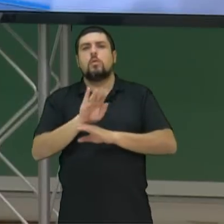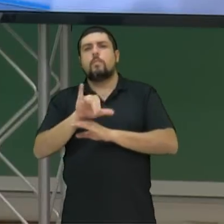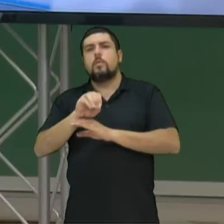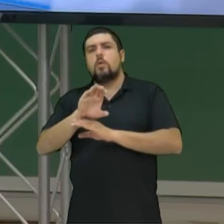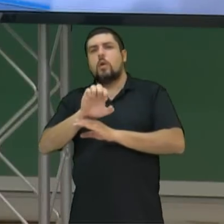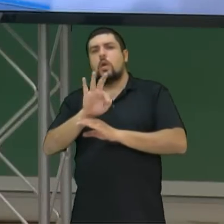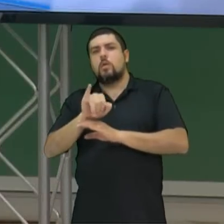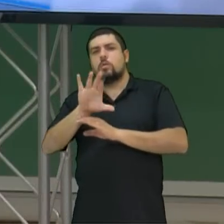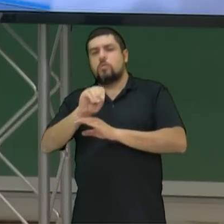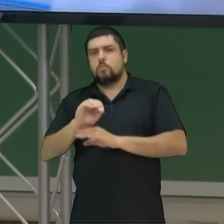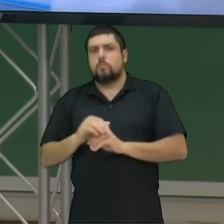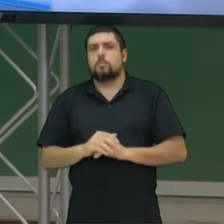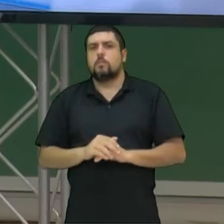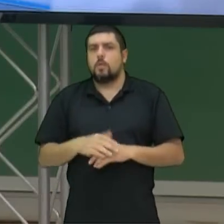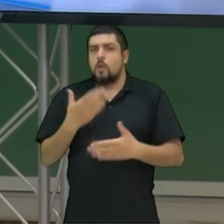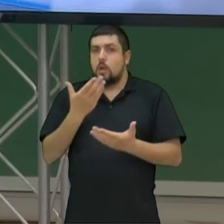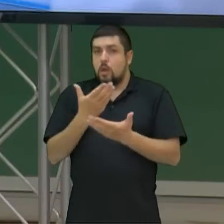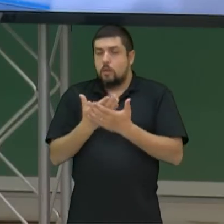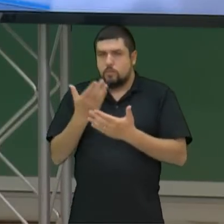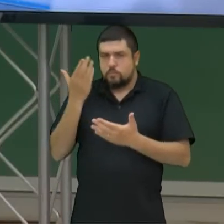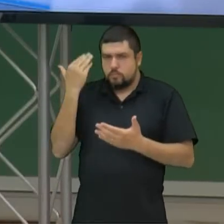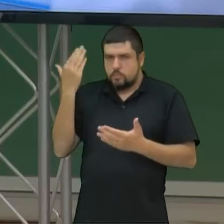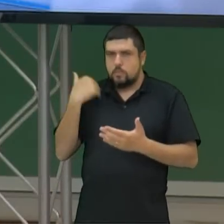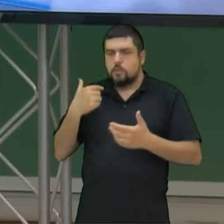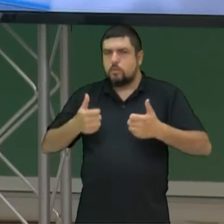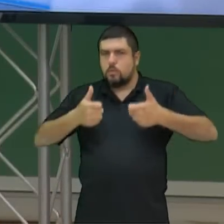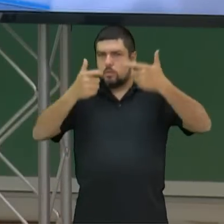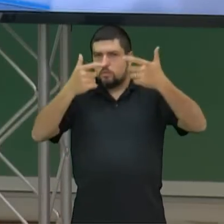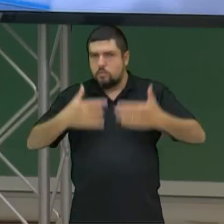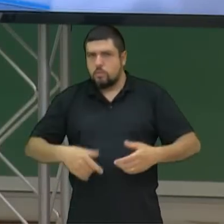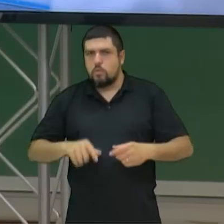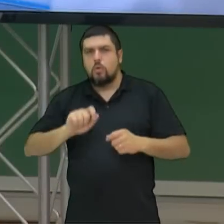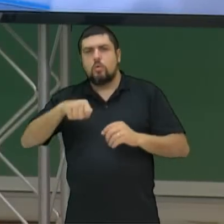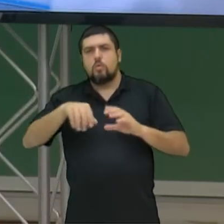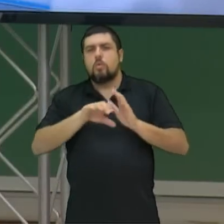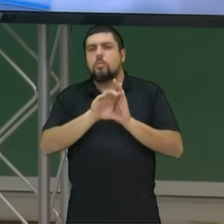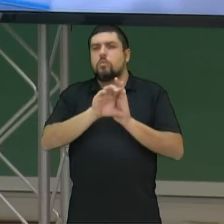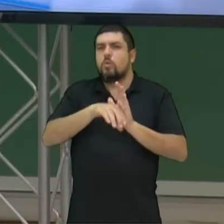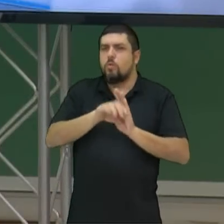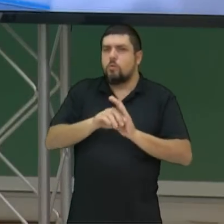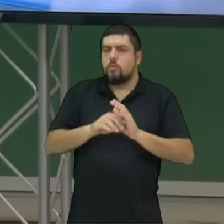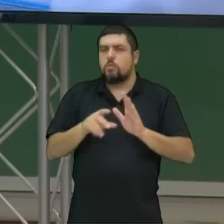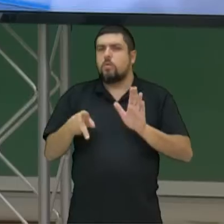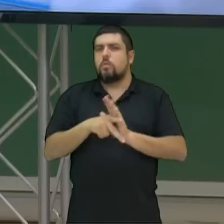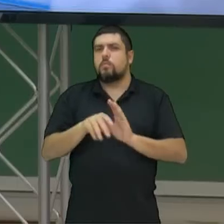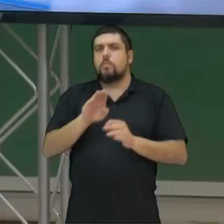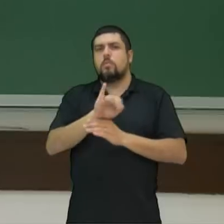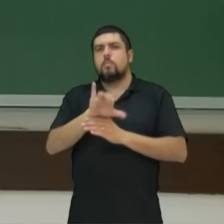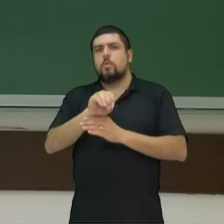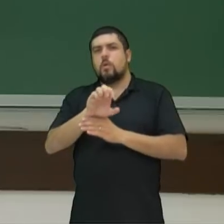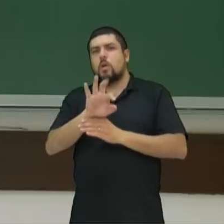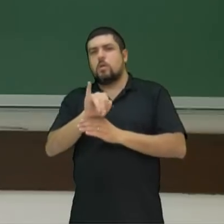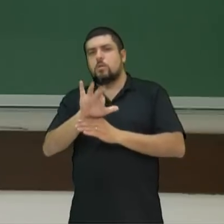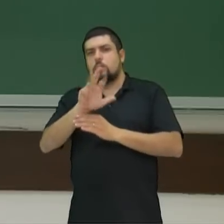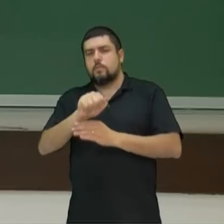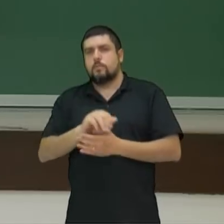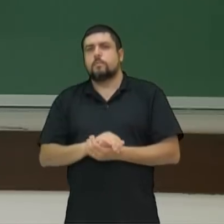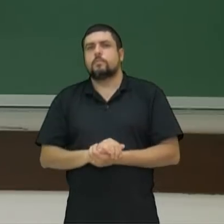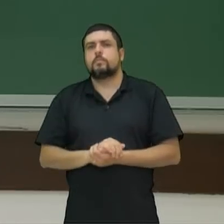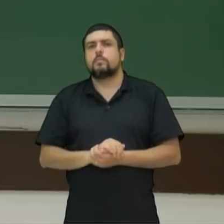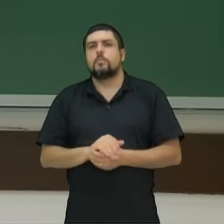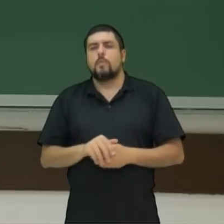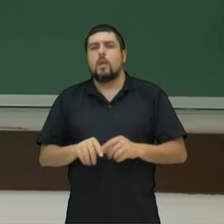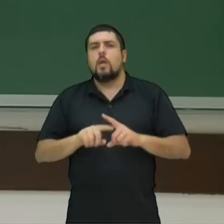disso na aula anterior, a gente falou bastante sobre vários conceitos da bioética. Então, hoje a gente vai relembrar alguns, certo? Mas a